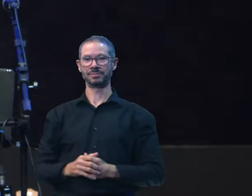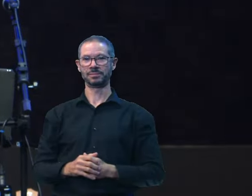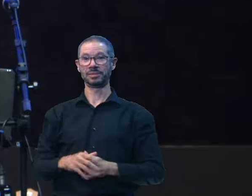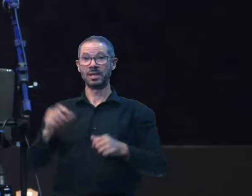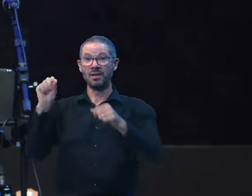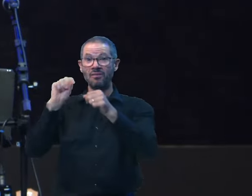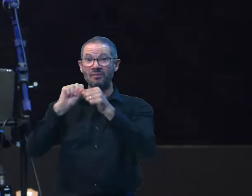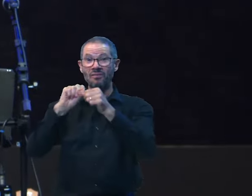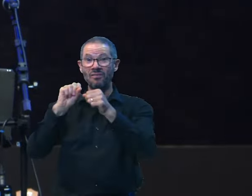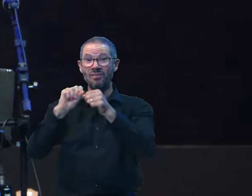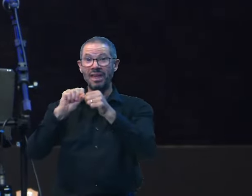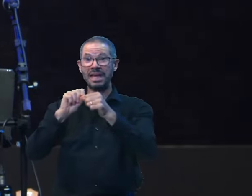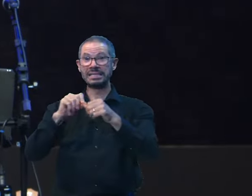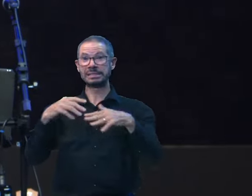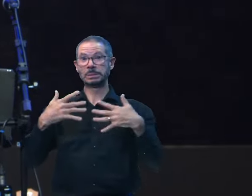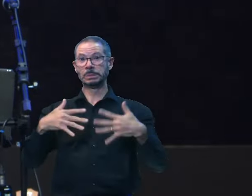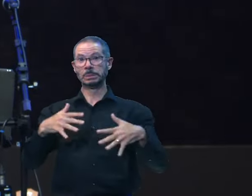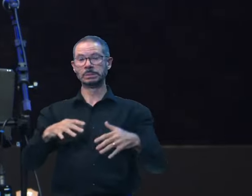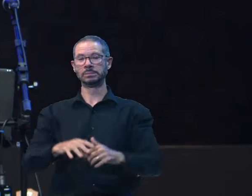Ele fez o Kumon, entendeu?